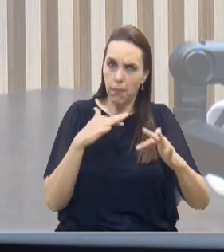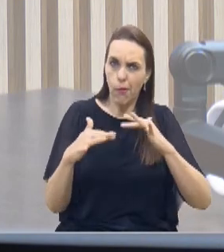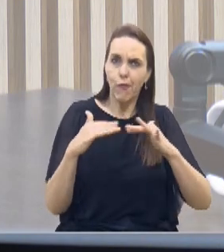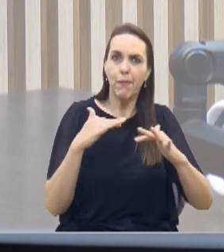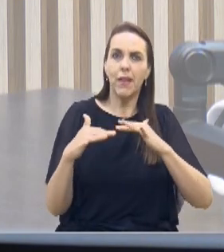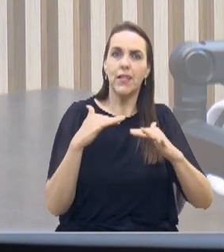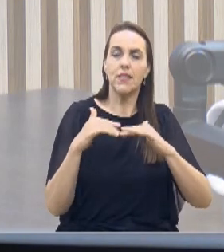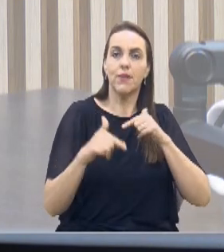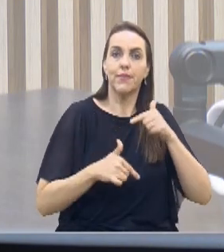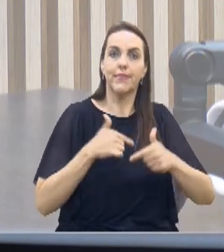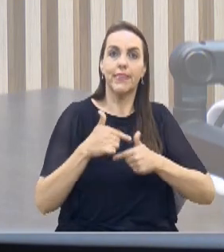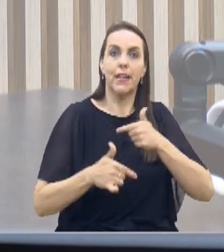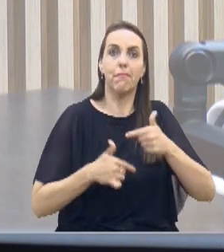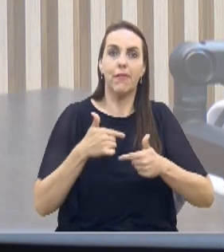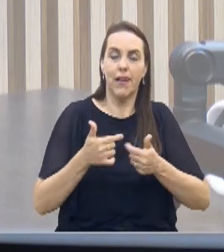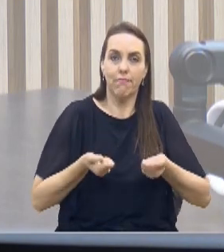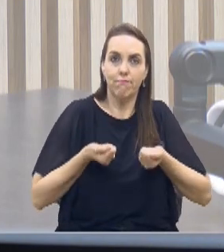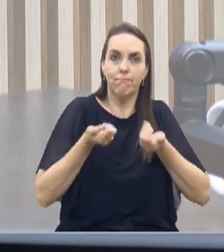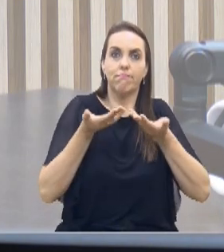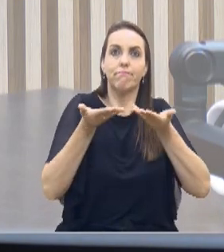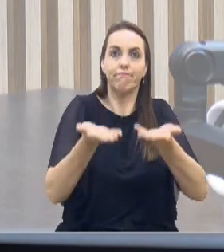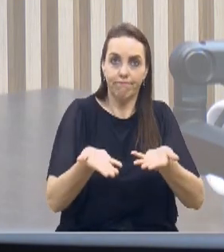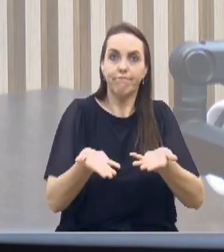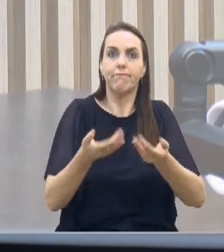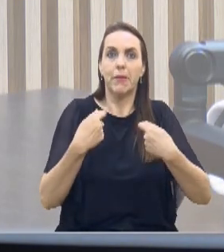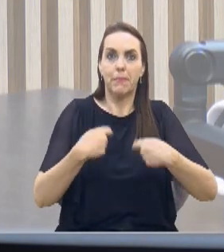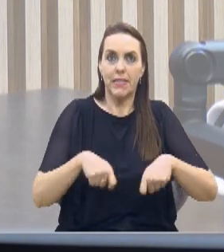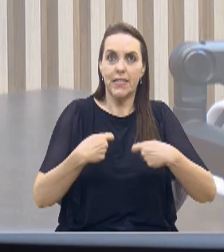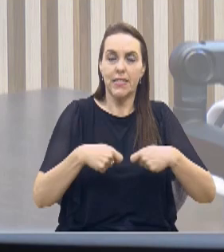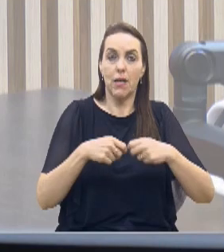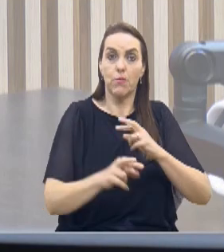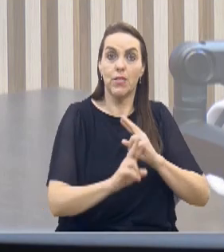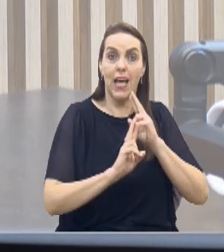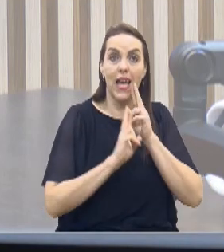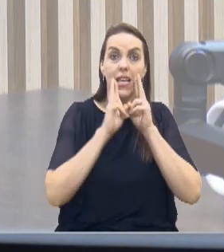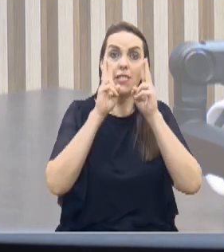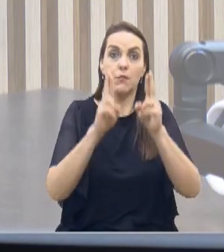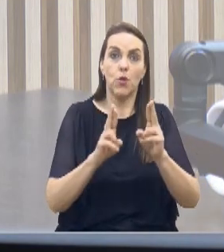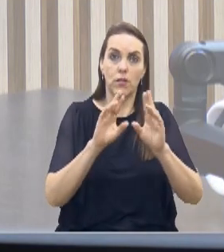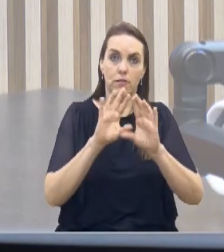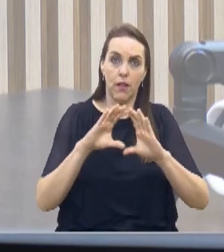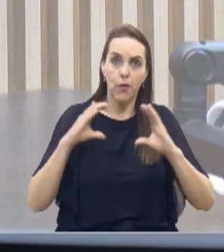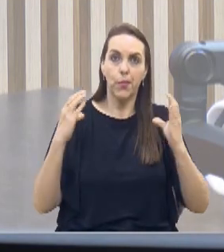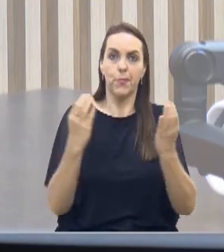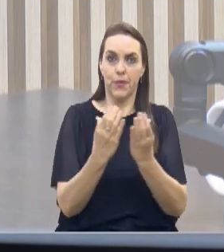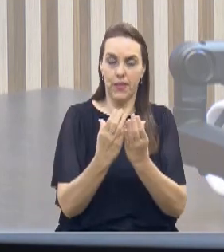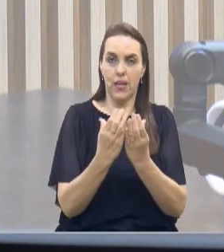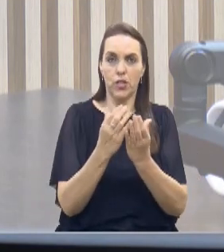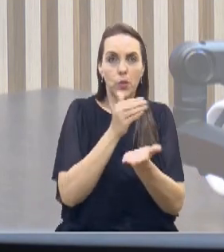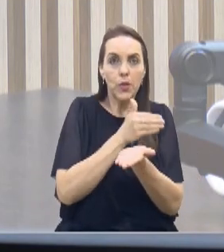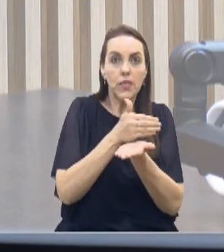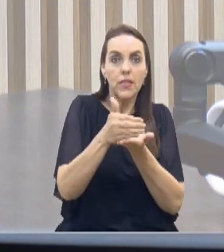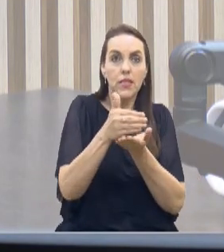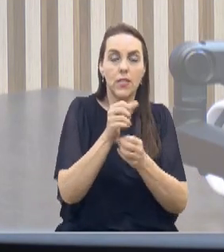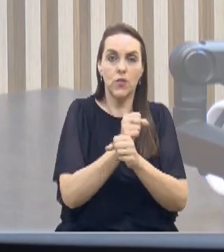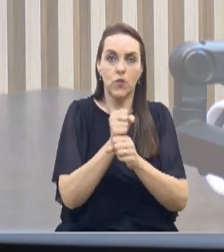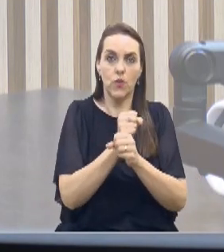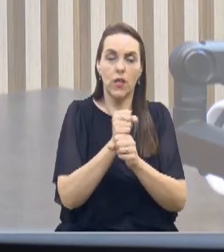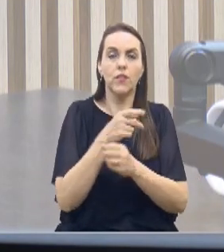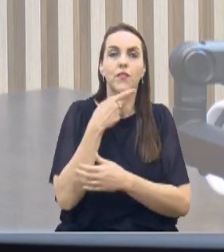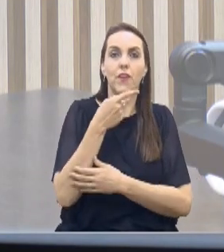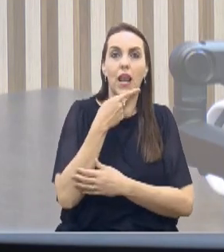realmente trazer aquilo que a gente precisa, que é essa resposta para a comunidade. E aí, no início do ano, a gente já falava da